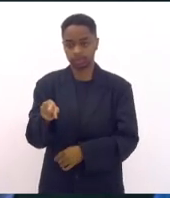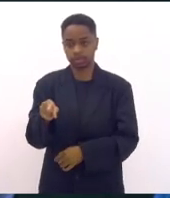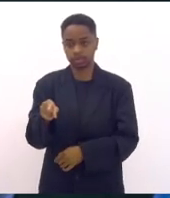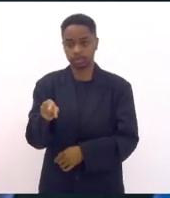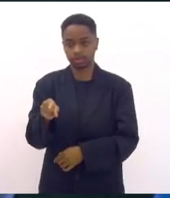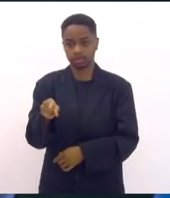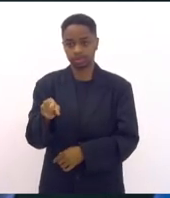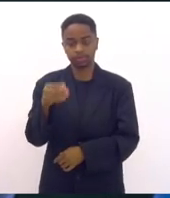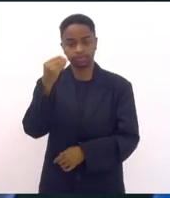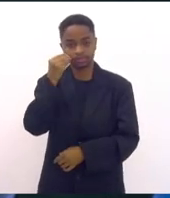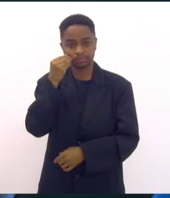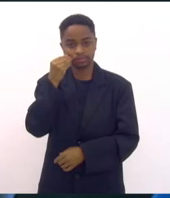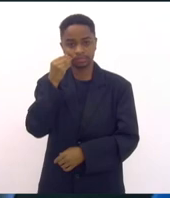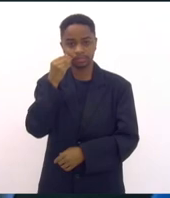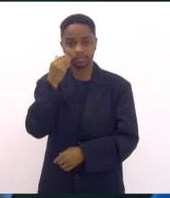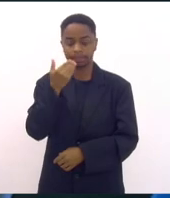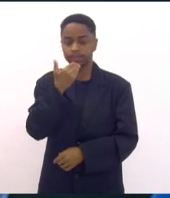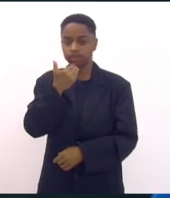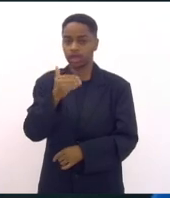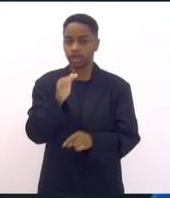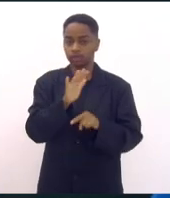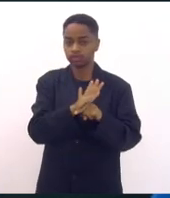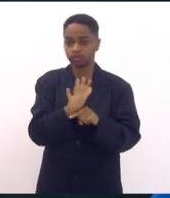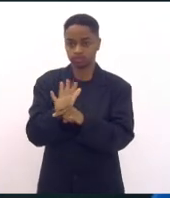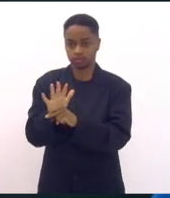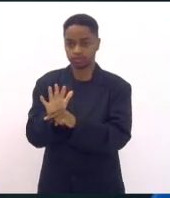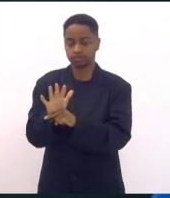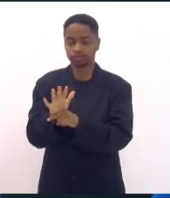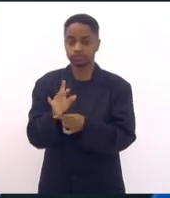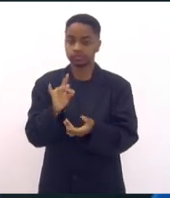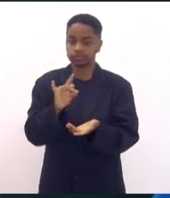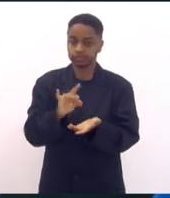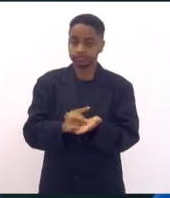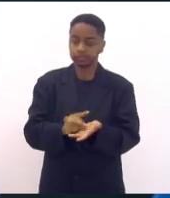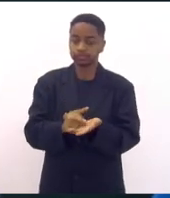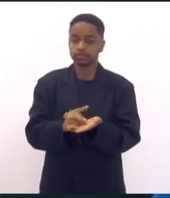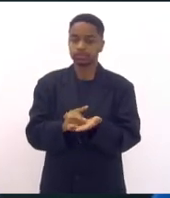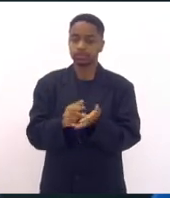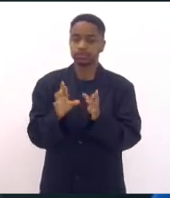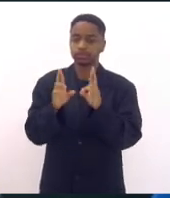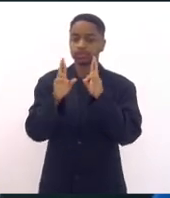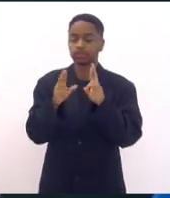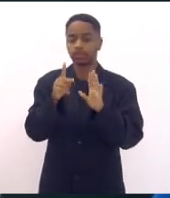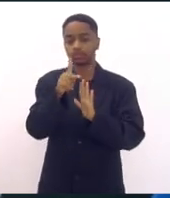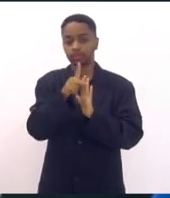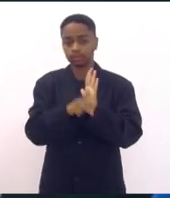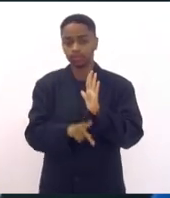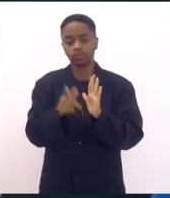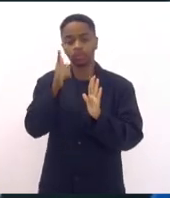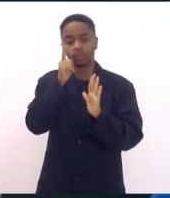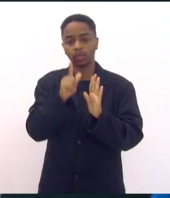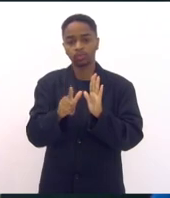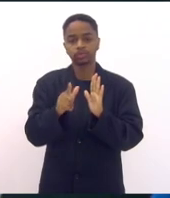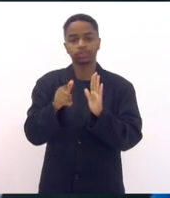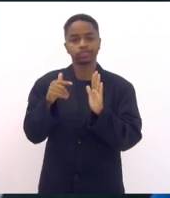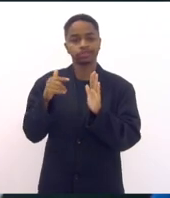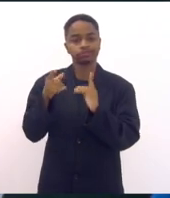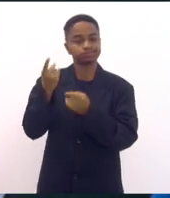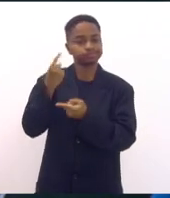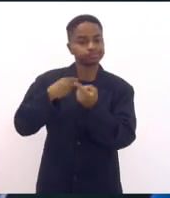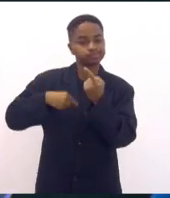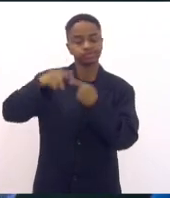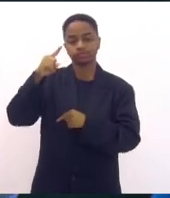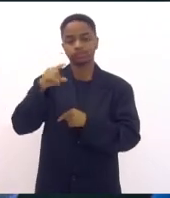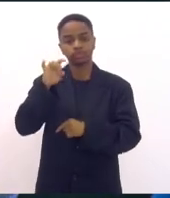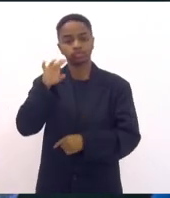ajuda venha do fundo do coração para que esse projeto seja um sucesso e não